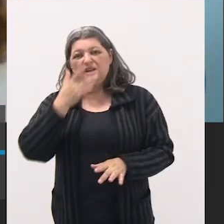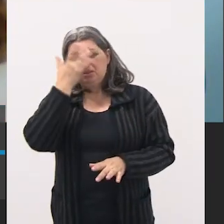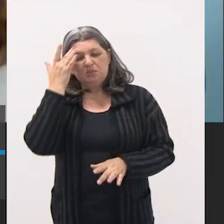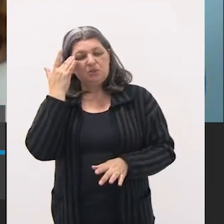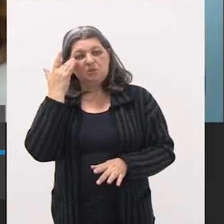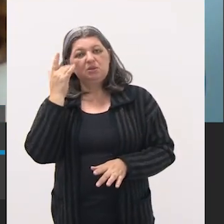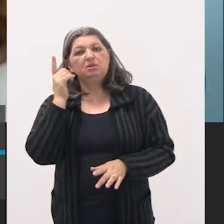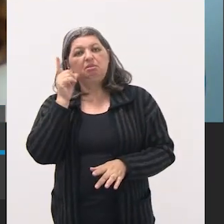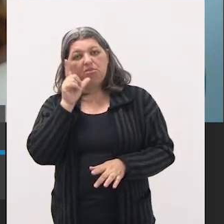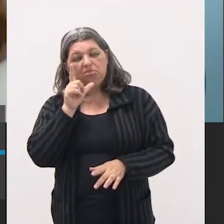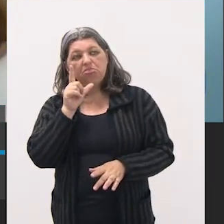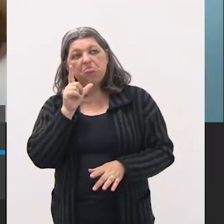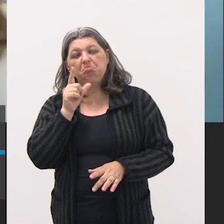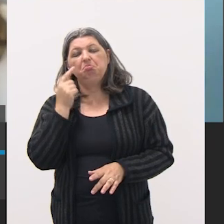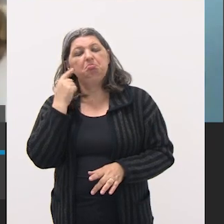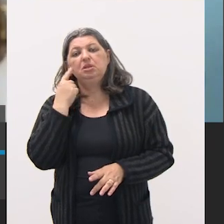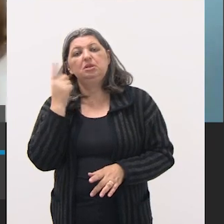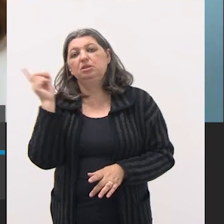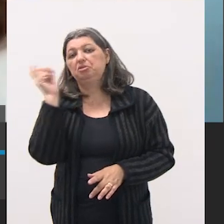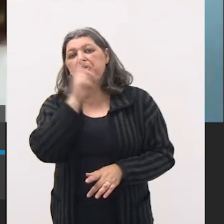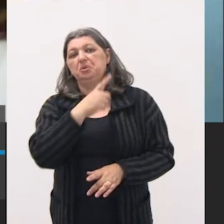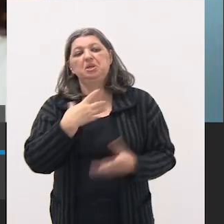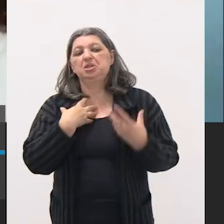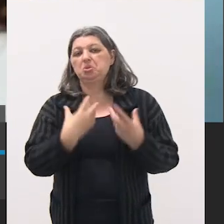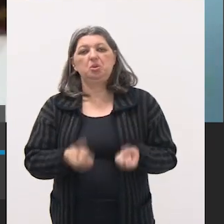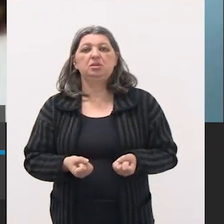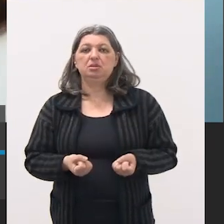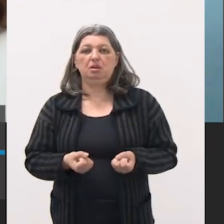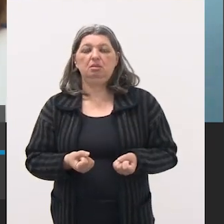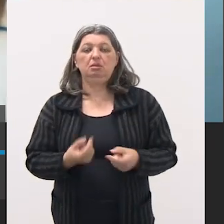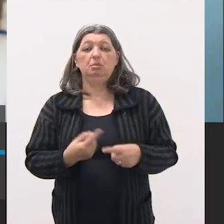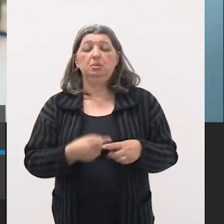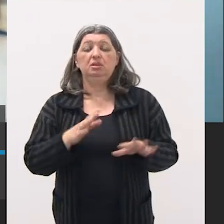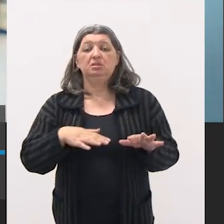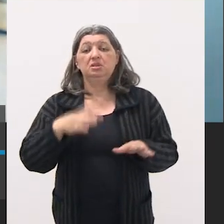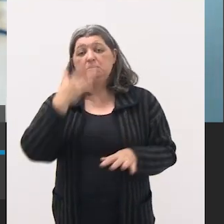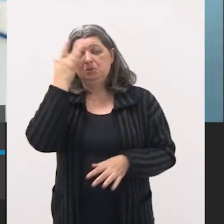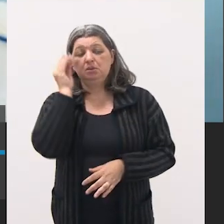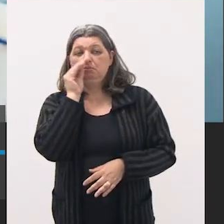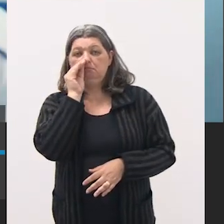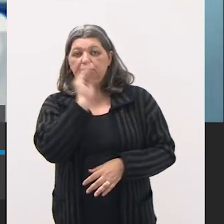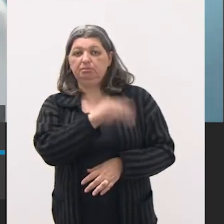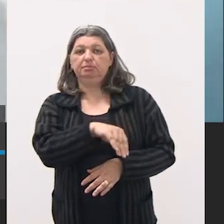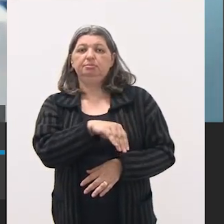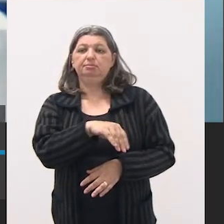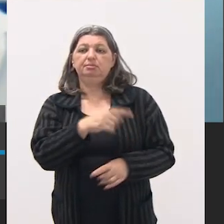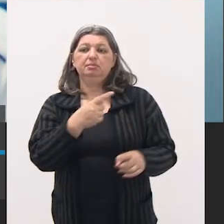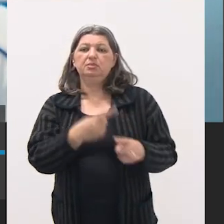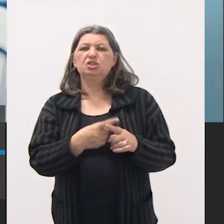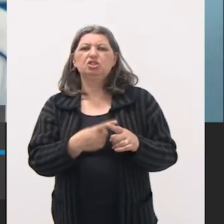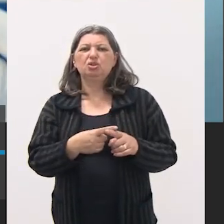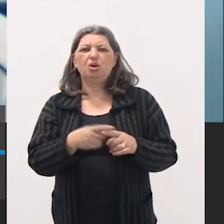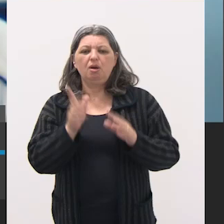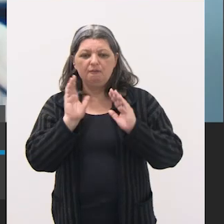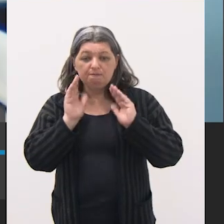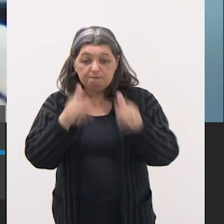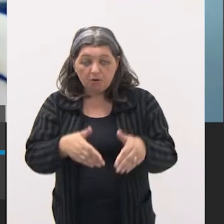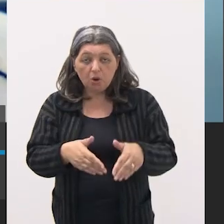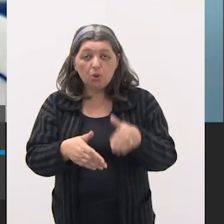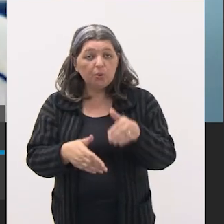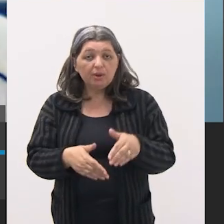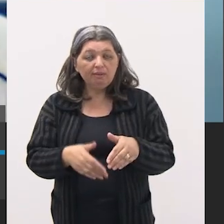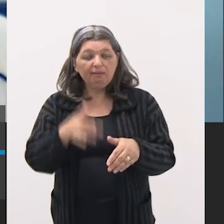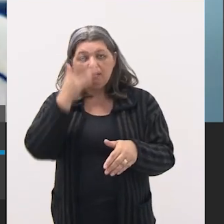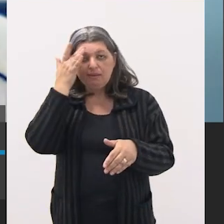mulheres com deficiência, muitas vezes, elas são vistas só pela sua deficiência. Elas não são